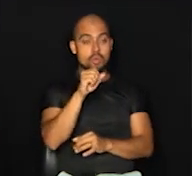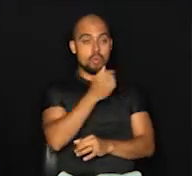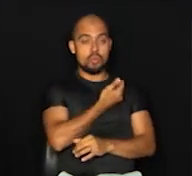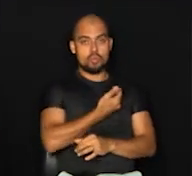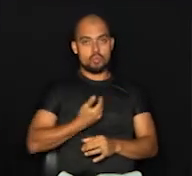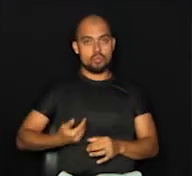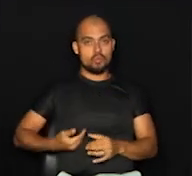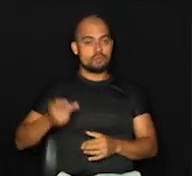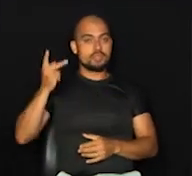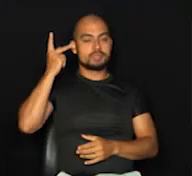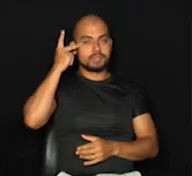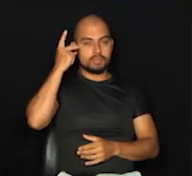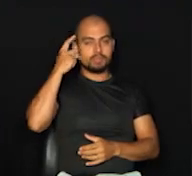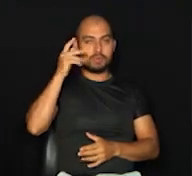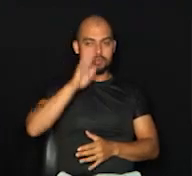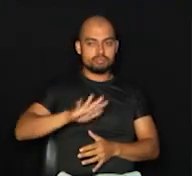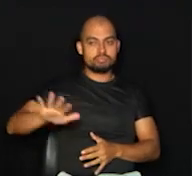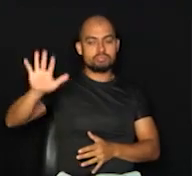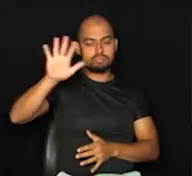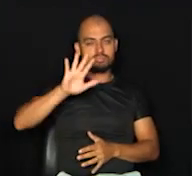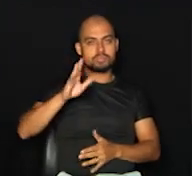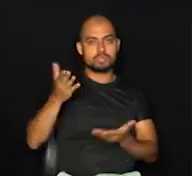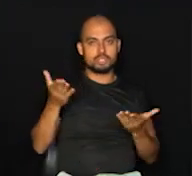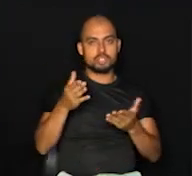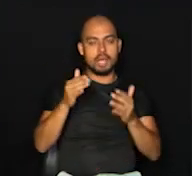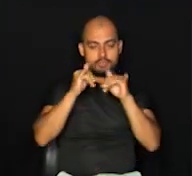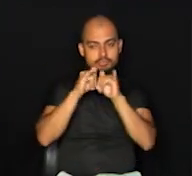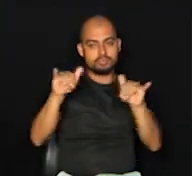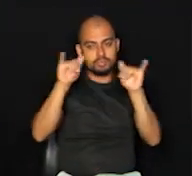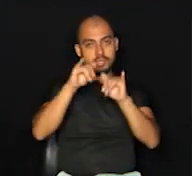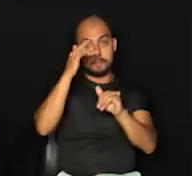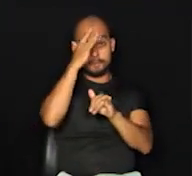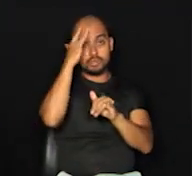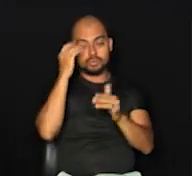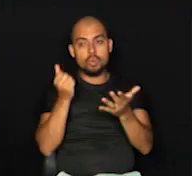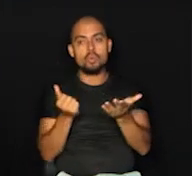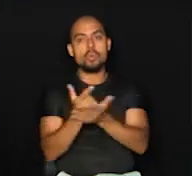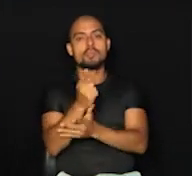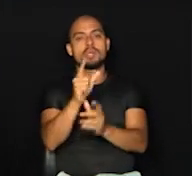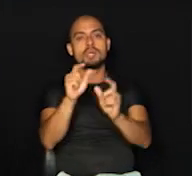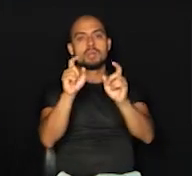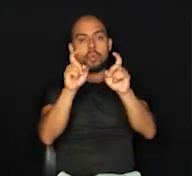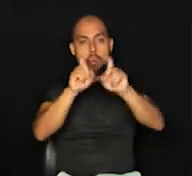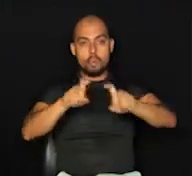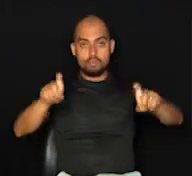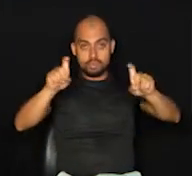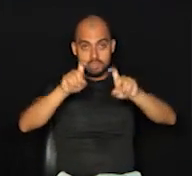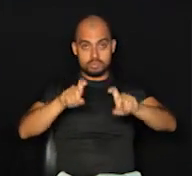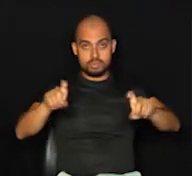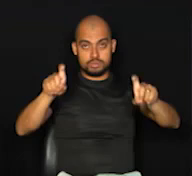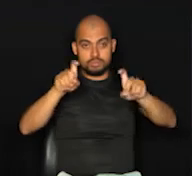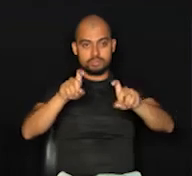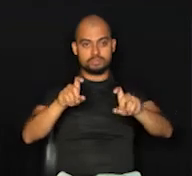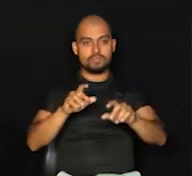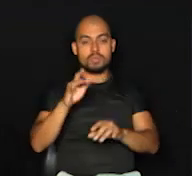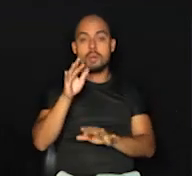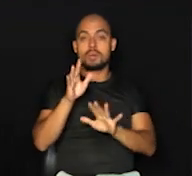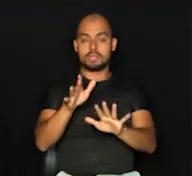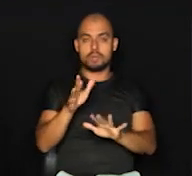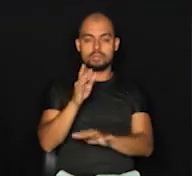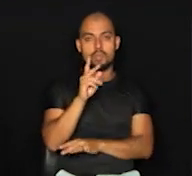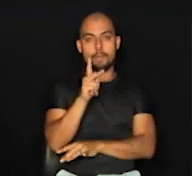Paulo aí um subsídio justamente para o pessoal comprar computador. E olha só, os docentes da